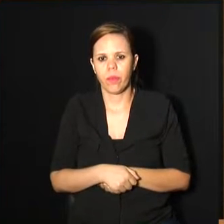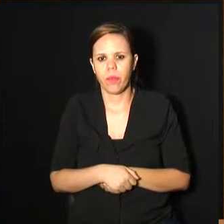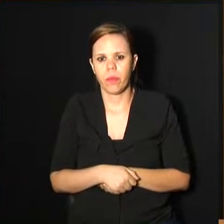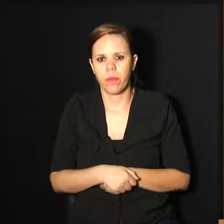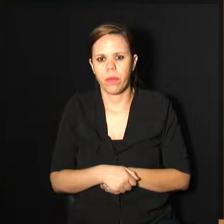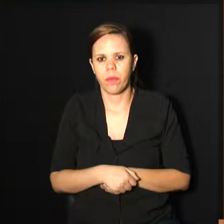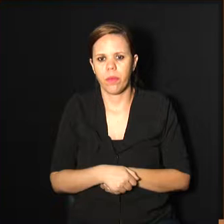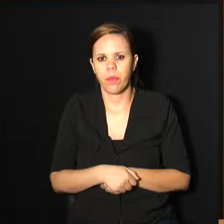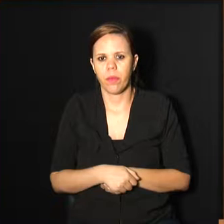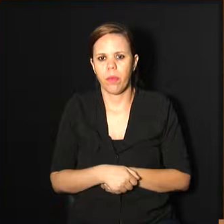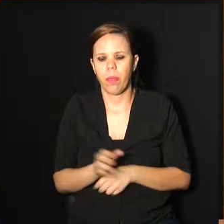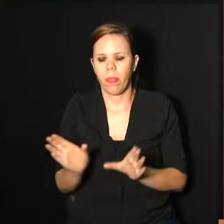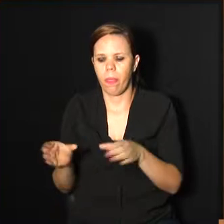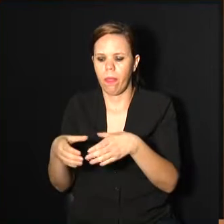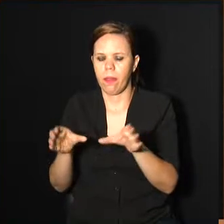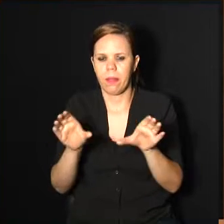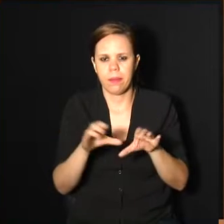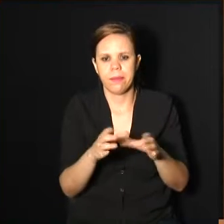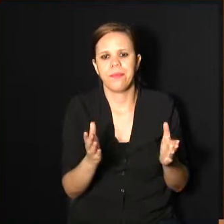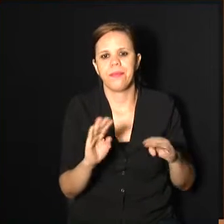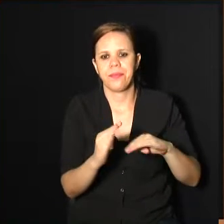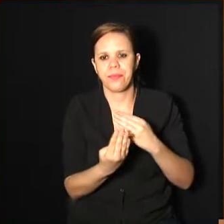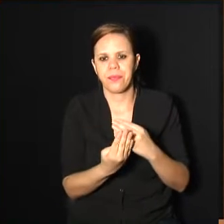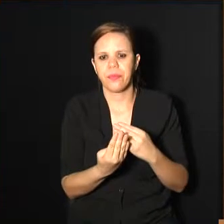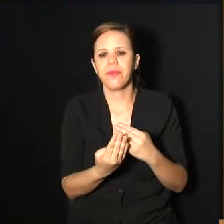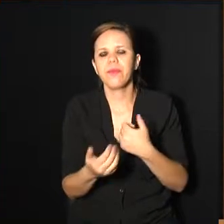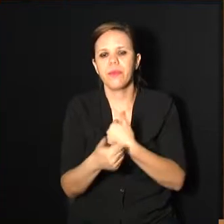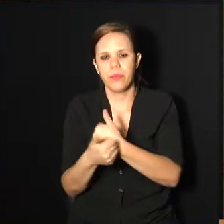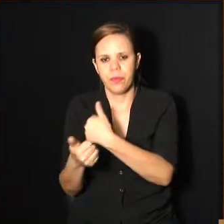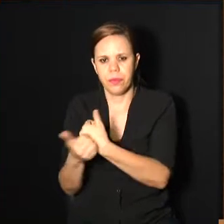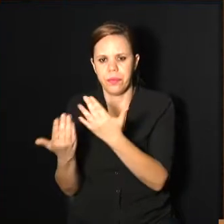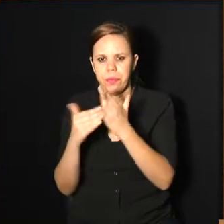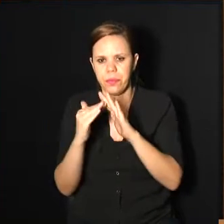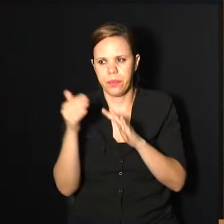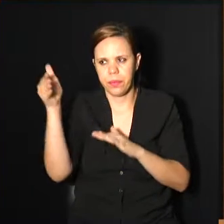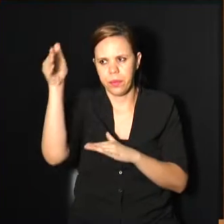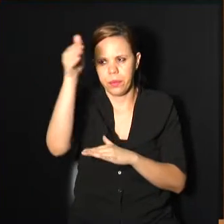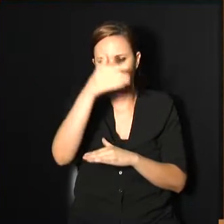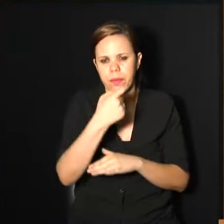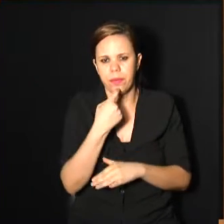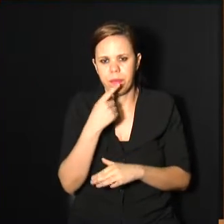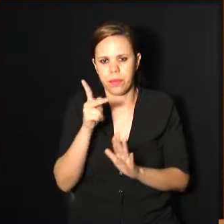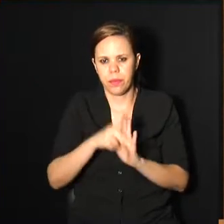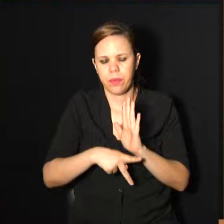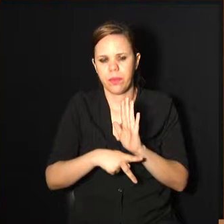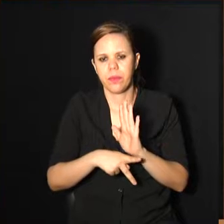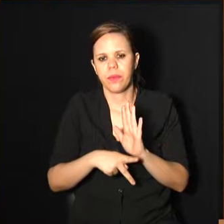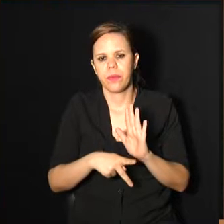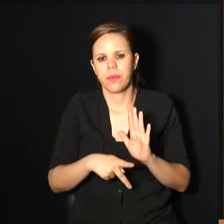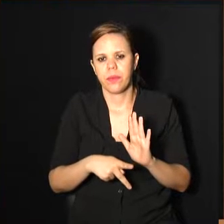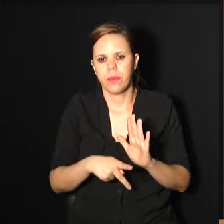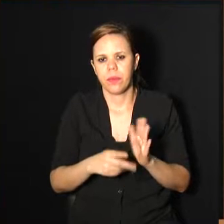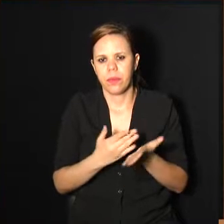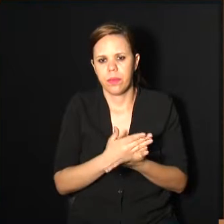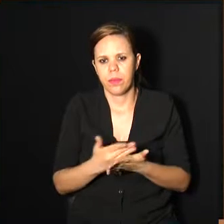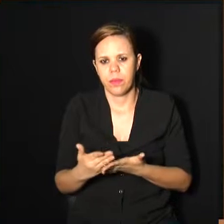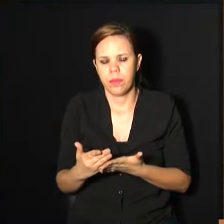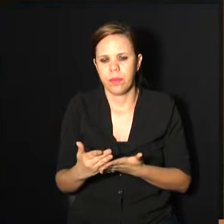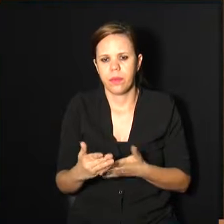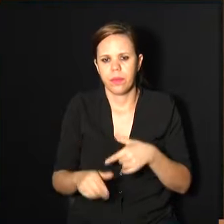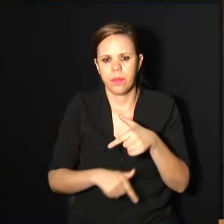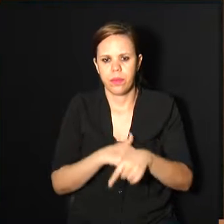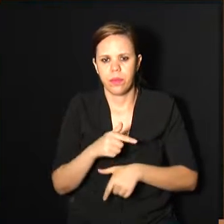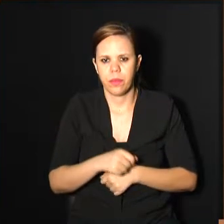para as comunidades no entorno das unidades educacionais. O projeto ele teria o início das suas